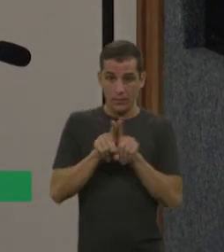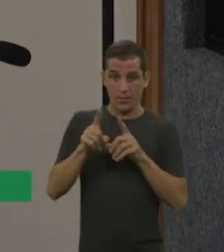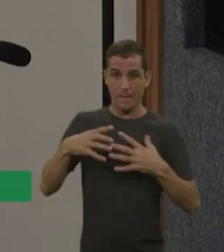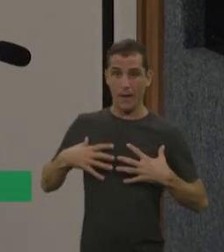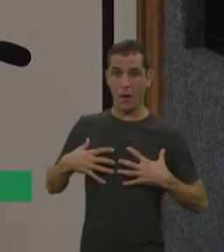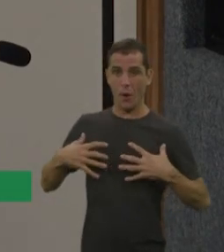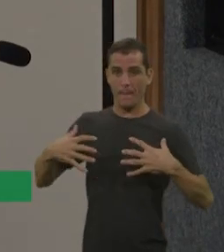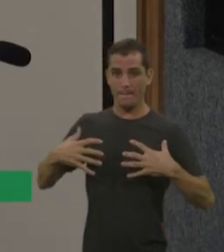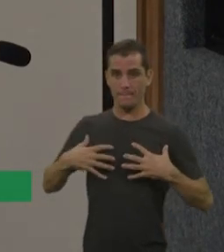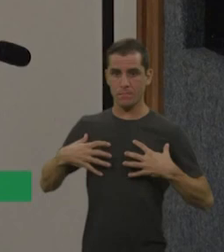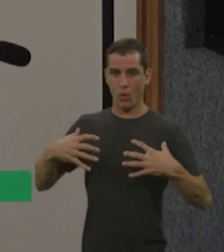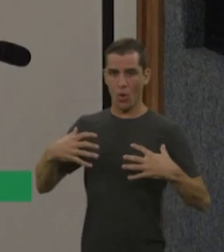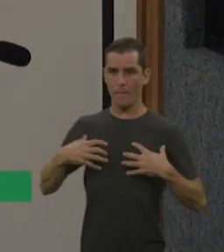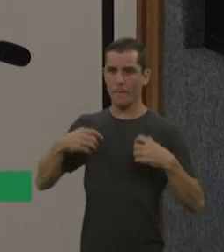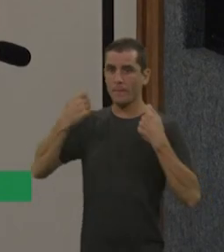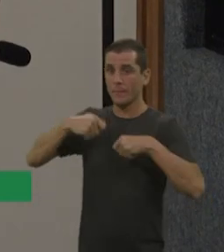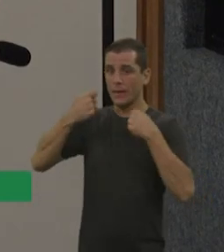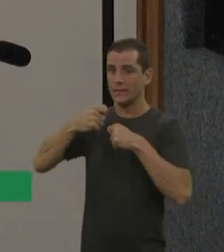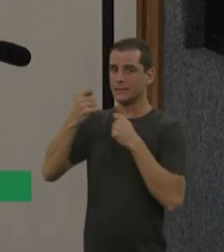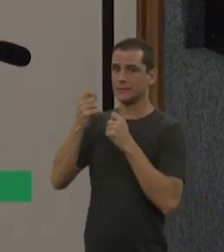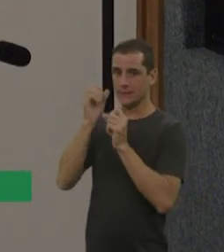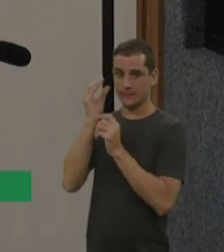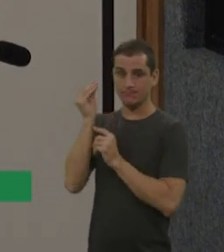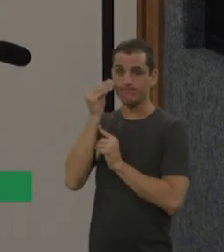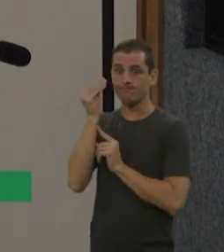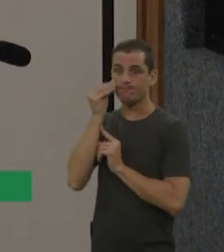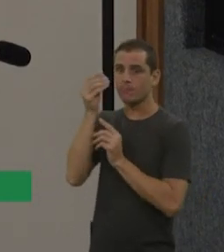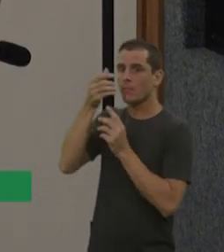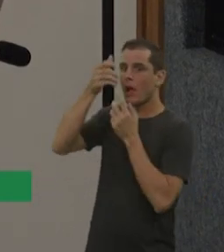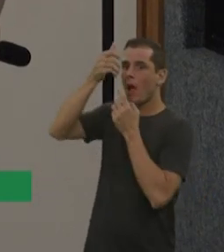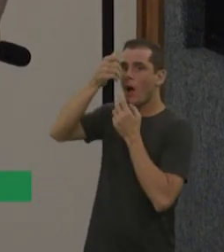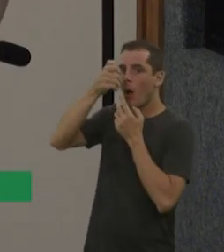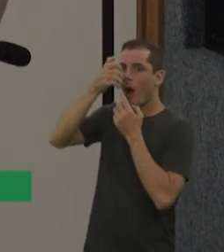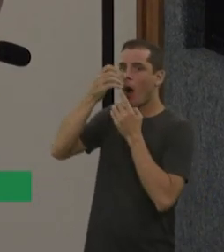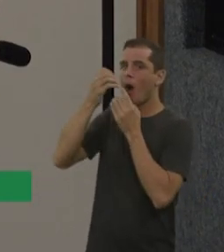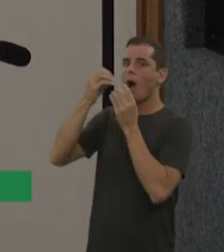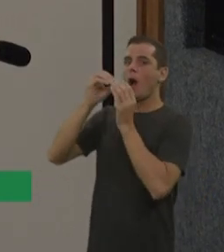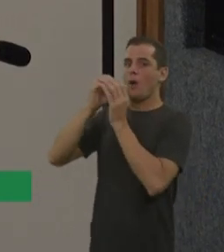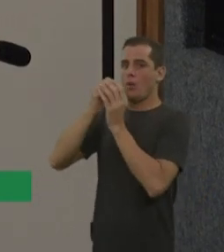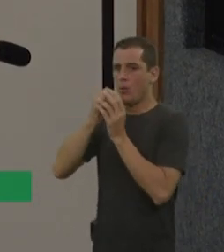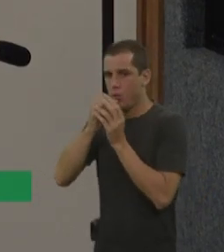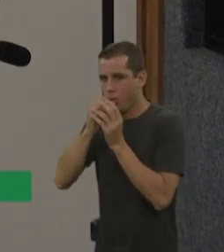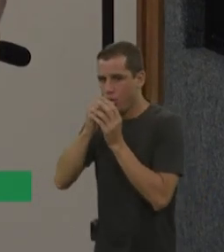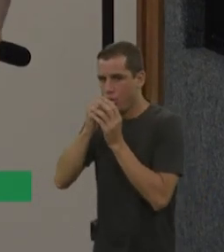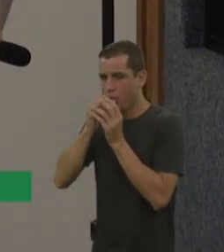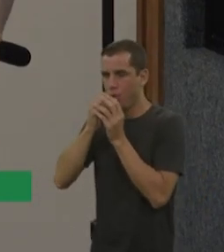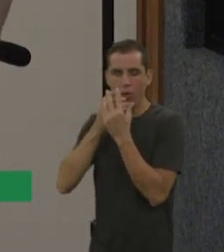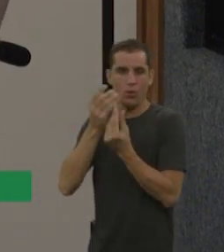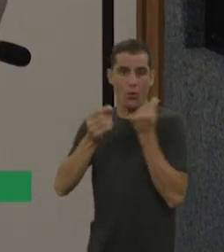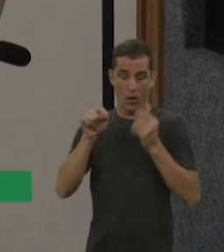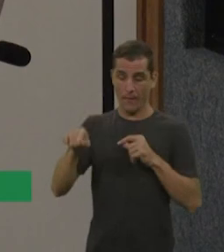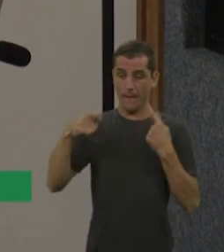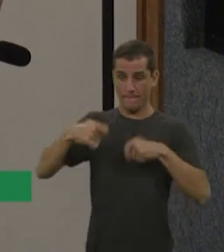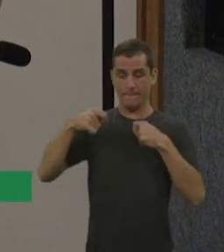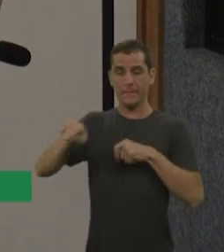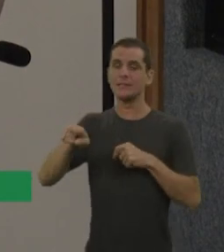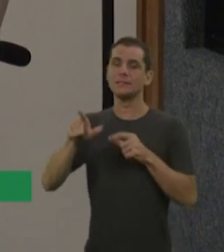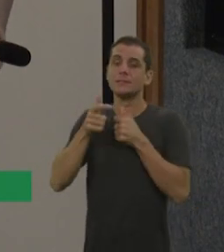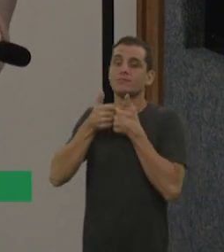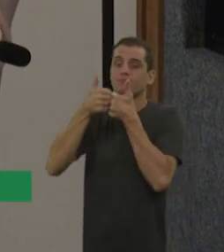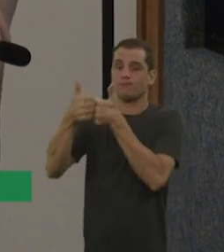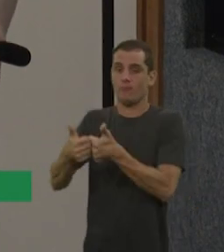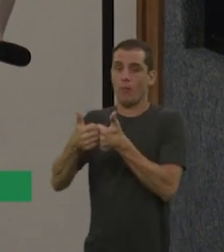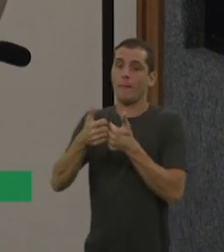lesão pulmonar, se o paciente vai precisar de oxigênio. Né. Então, todo esse acompanhamento, ele teoricamente deve ser multidisciplinar,